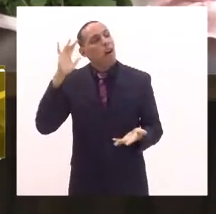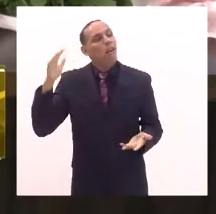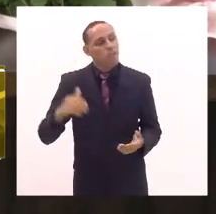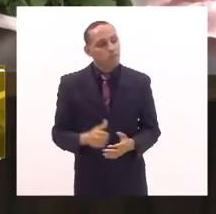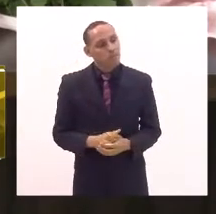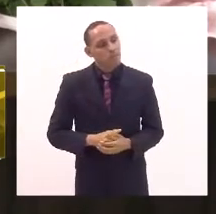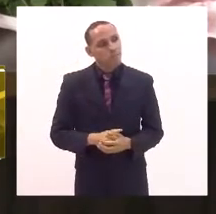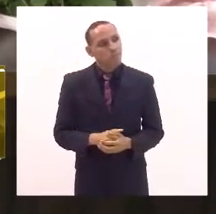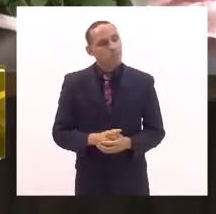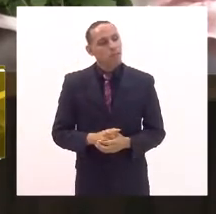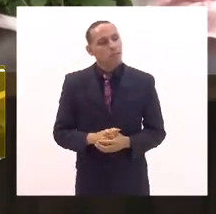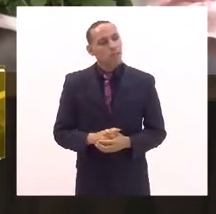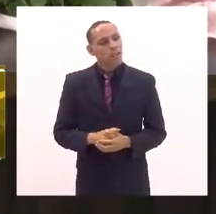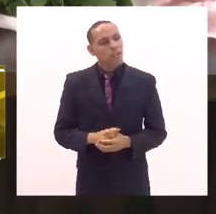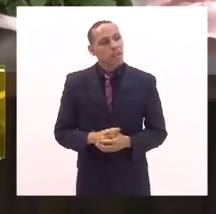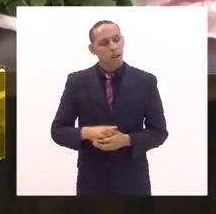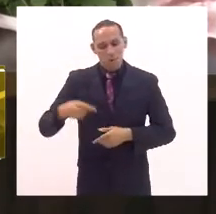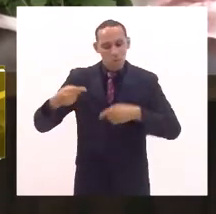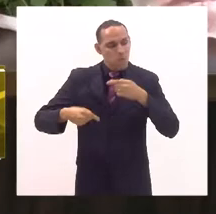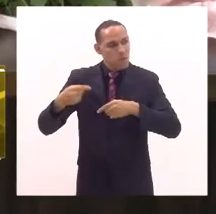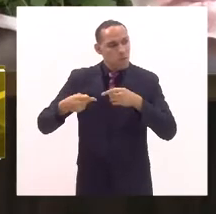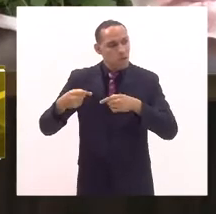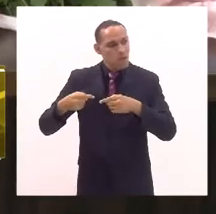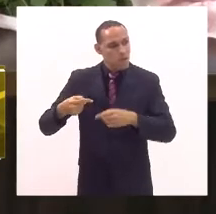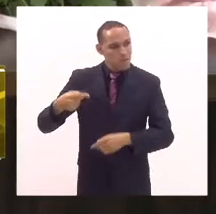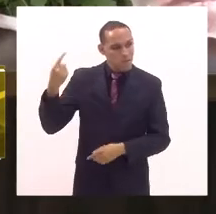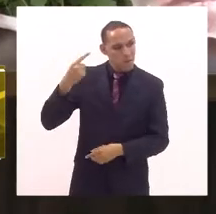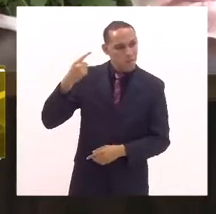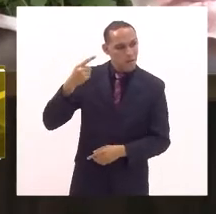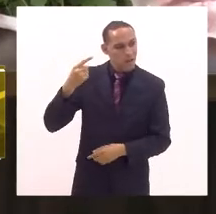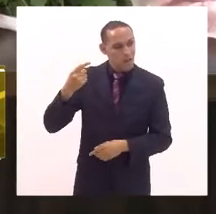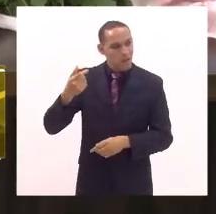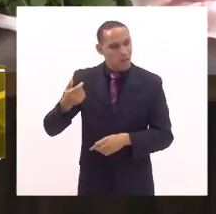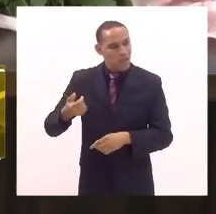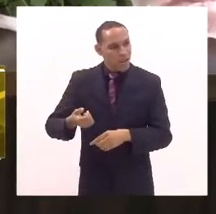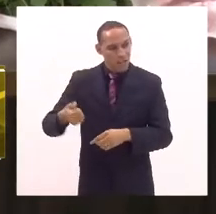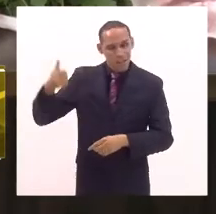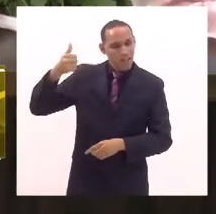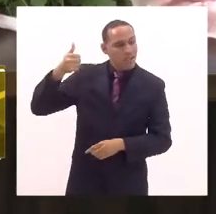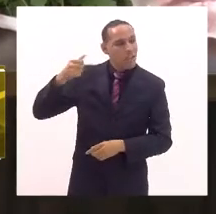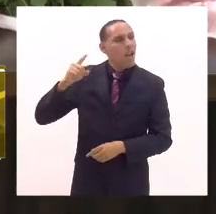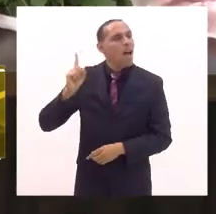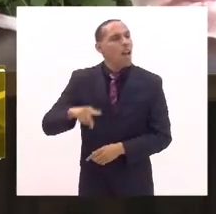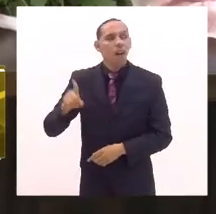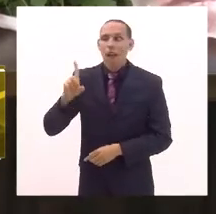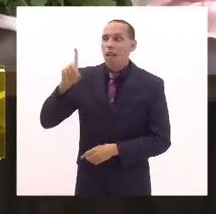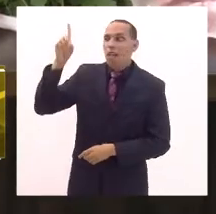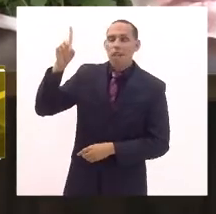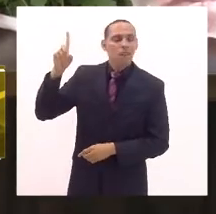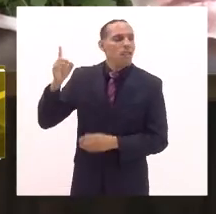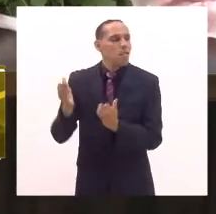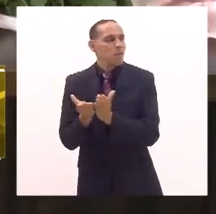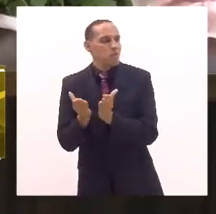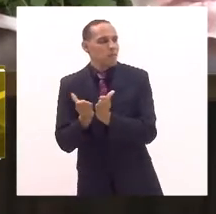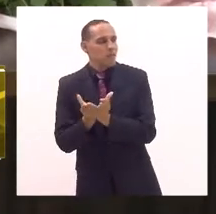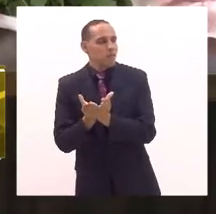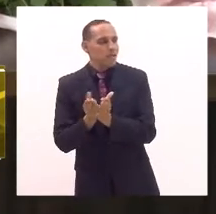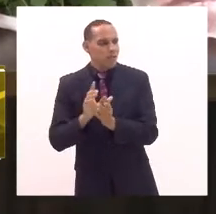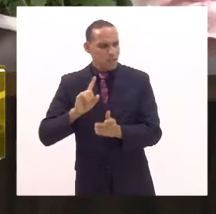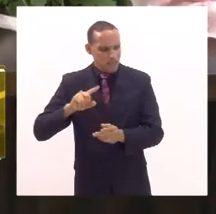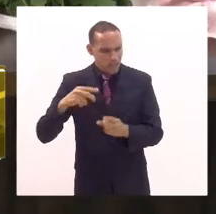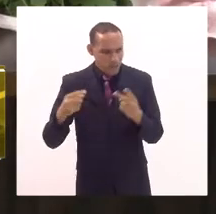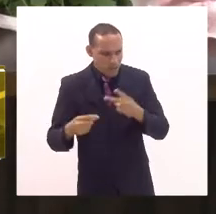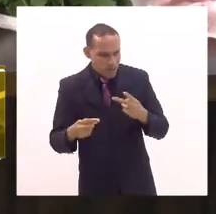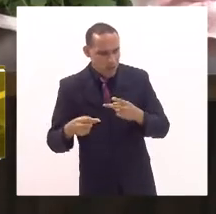Acima da política, apenas a palavra de Deus. Pois depois disso, a política ela rege tudo. guerras que nós